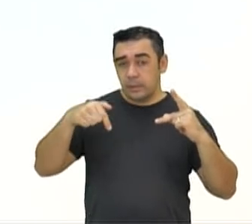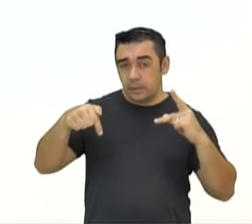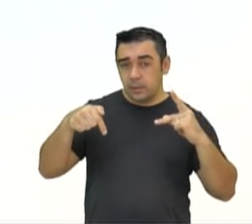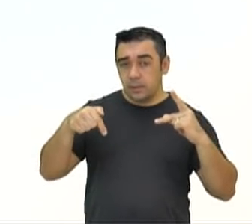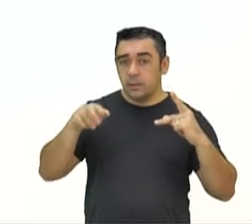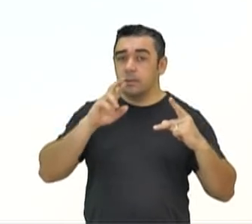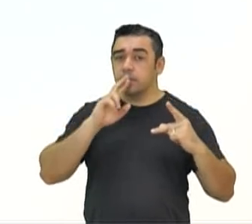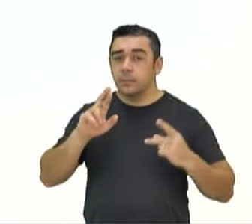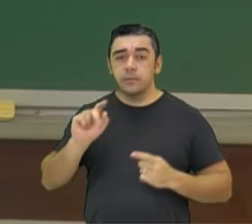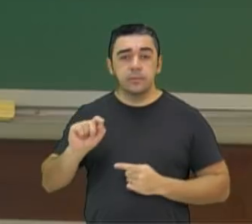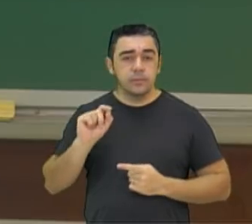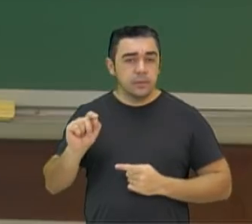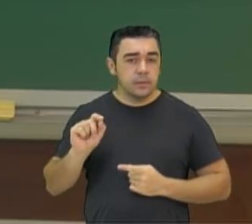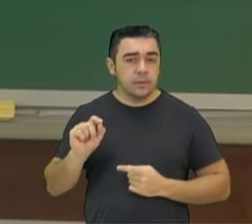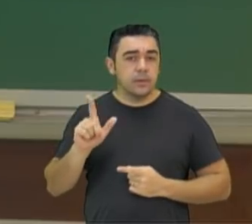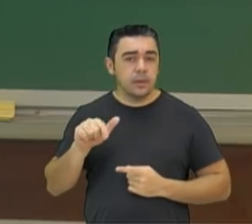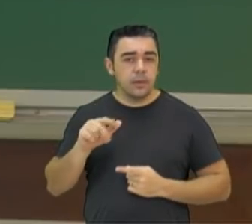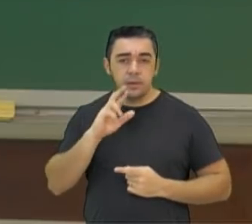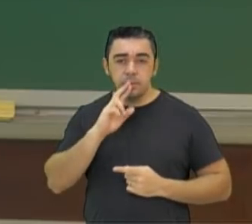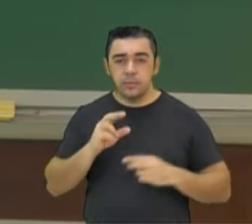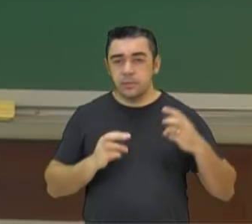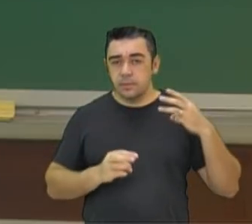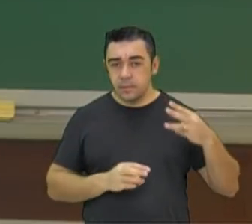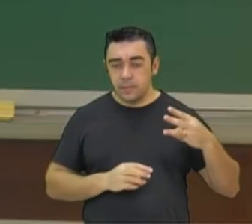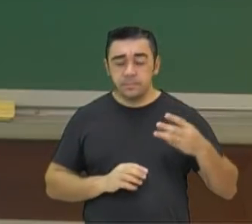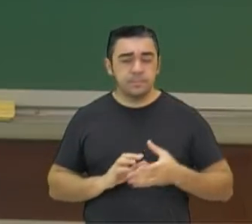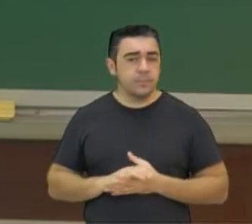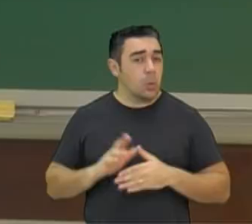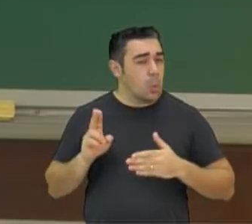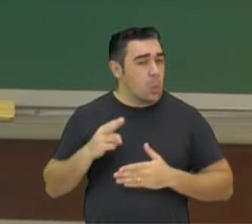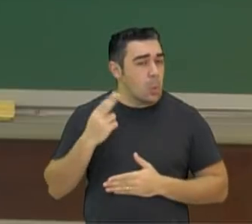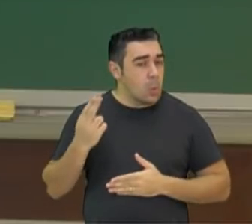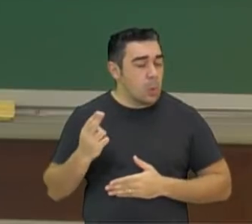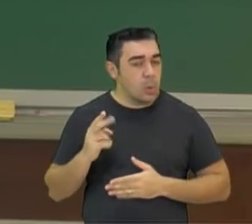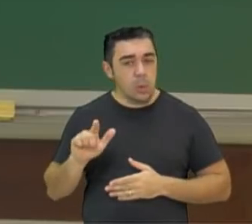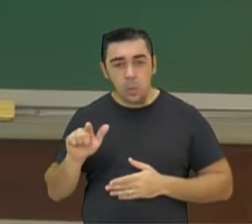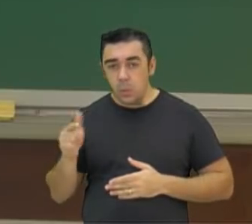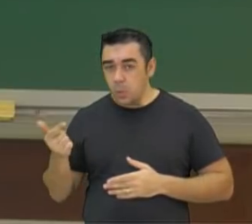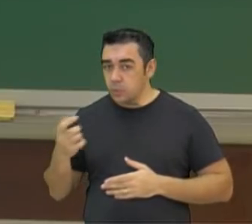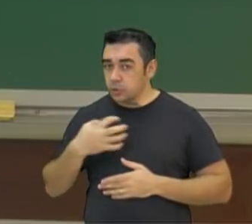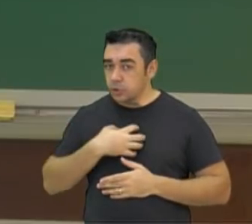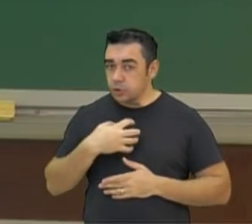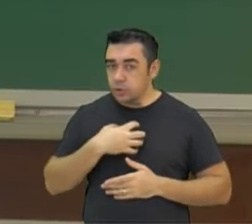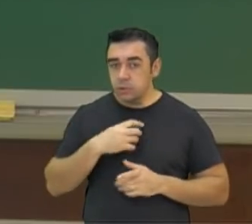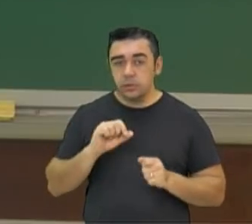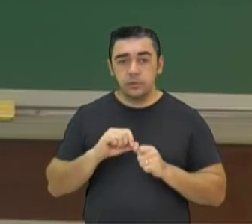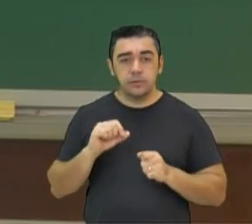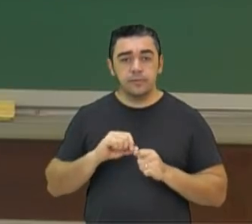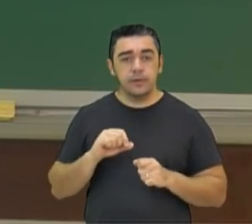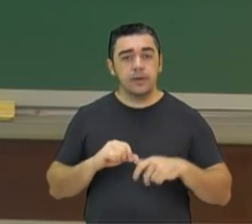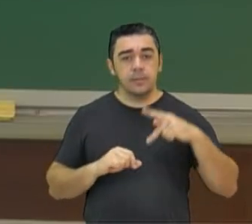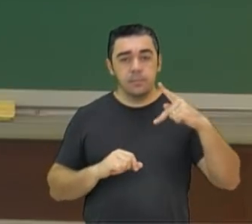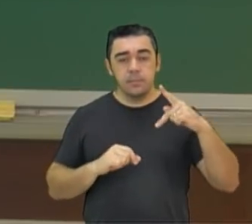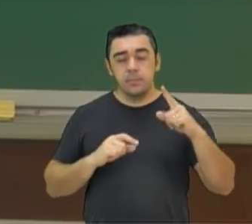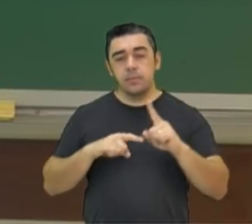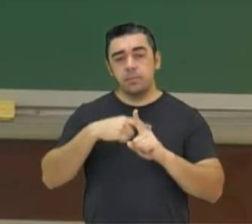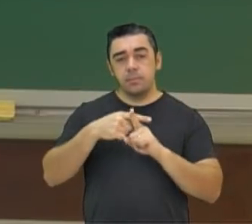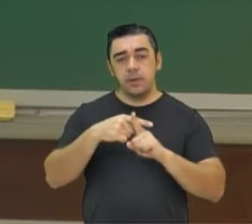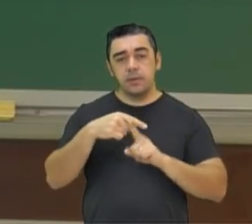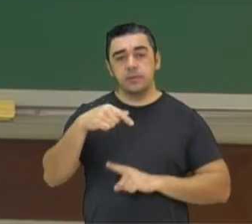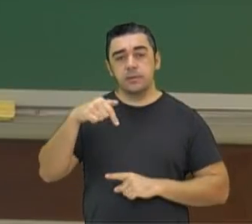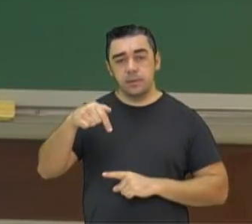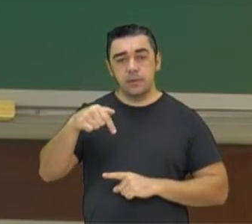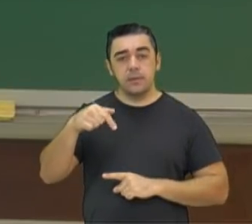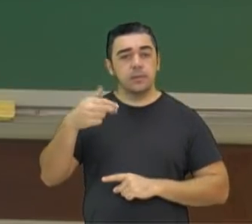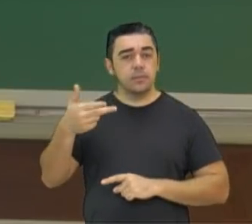resultar que x deve ser igual a 3. Ou então, a outra forma da gente ver é quando P